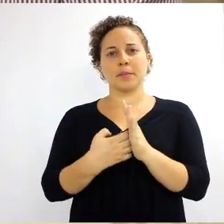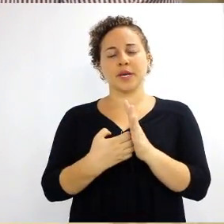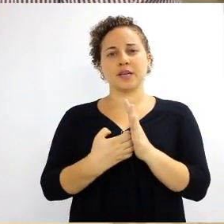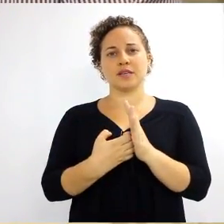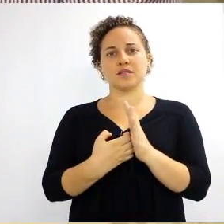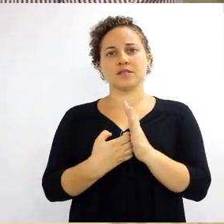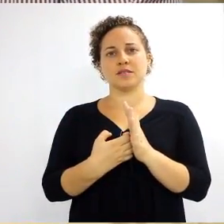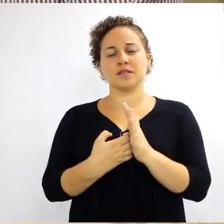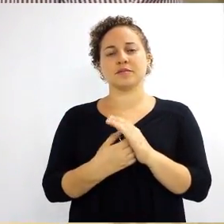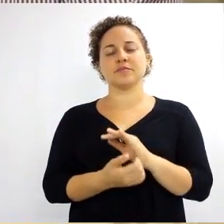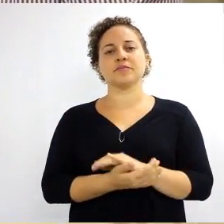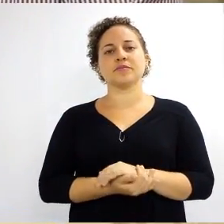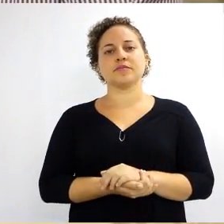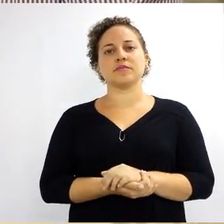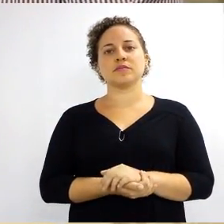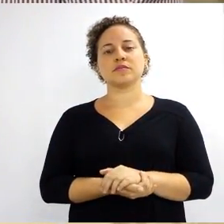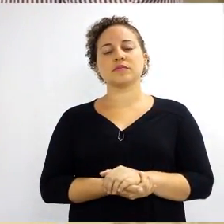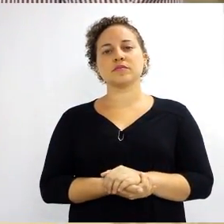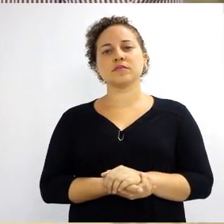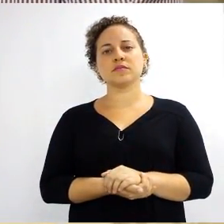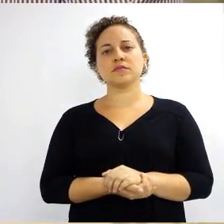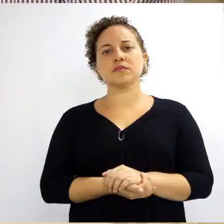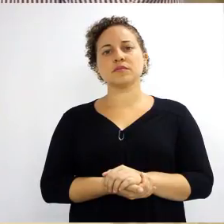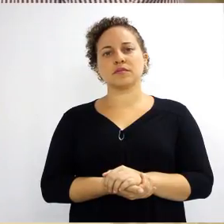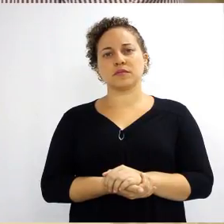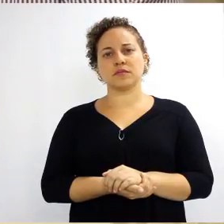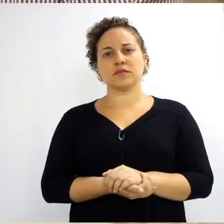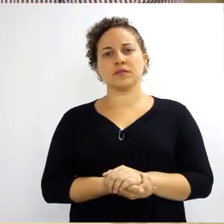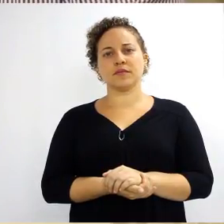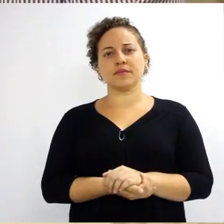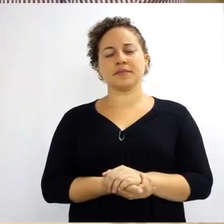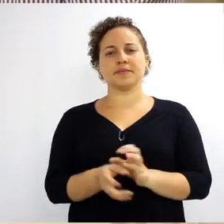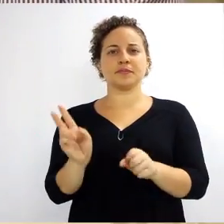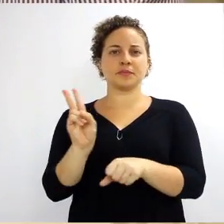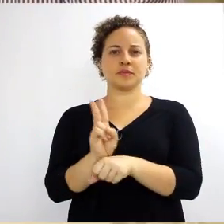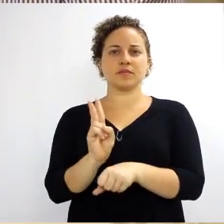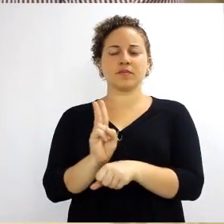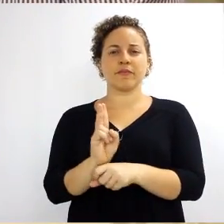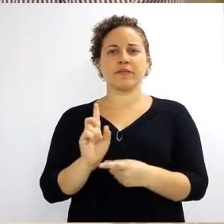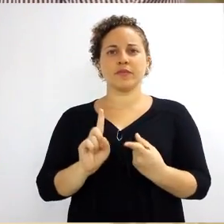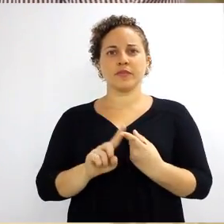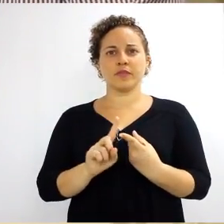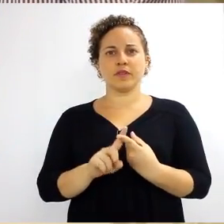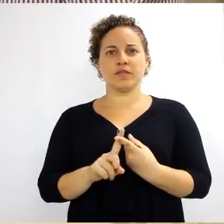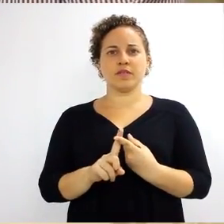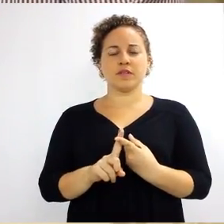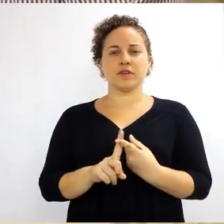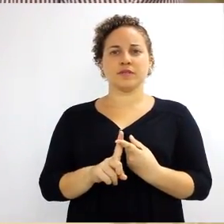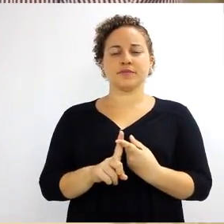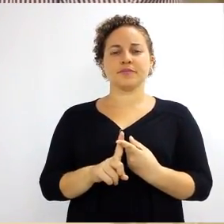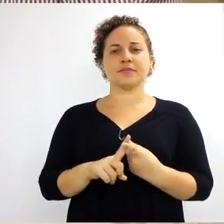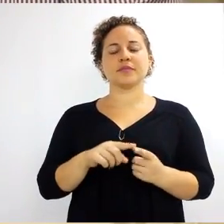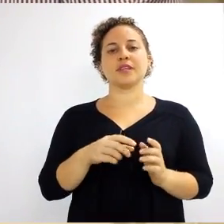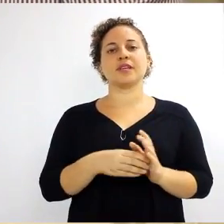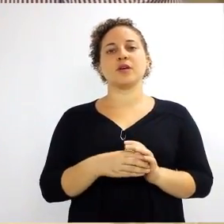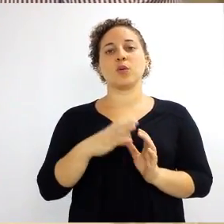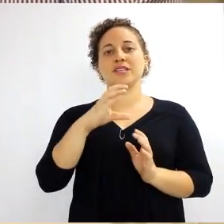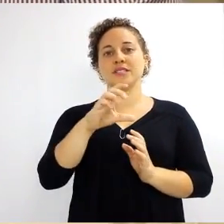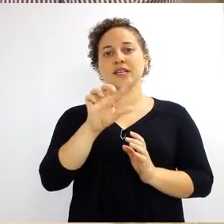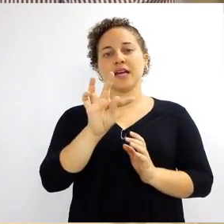insalubridade devida, né? Porque ela é gerenciada supletivamente que é utilizada a CLT